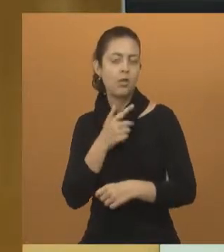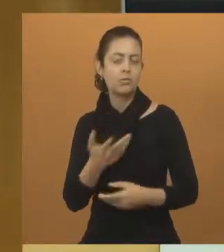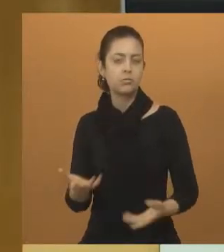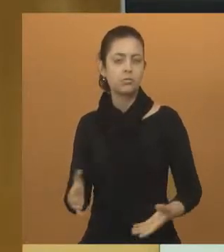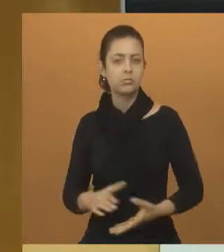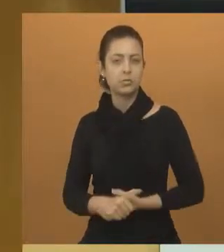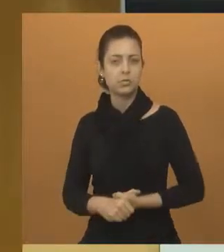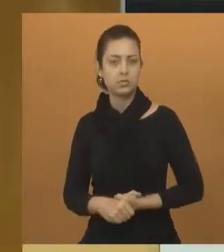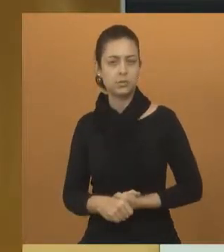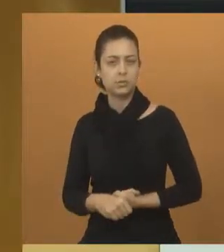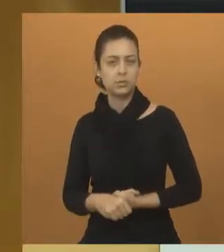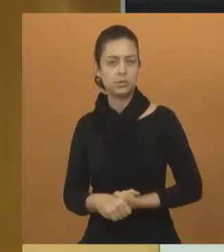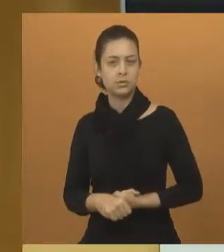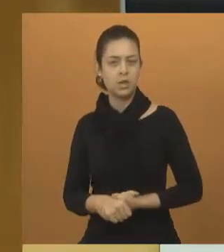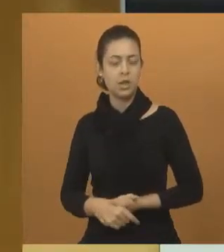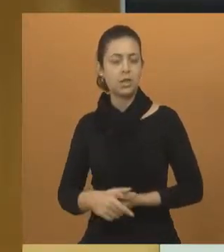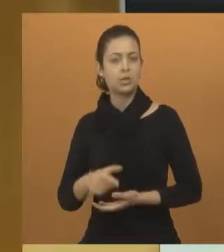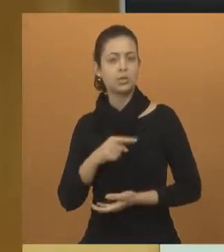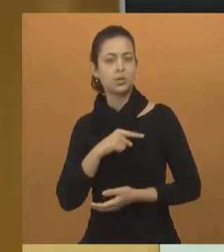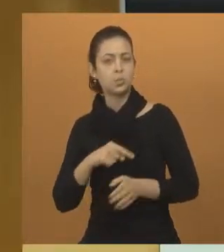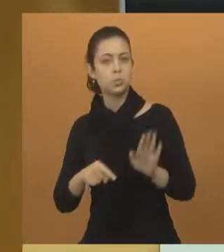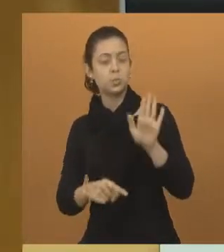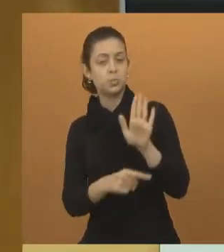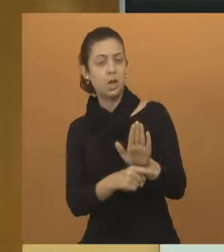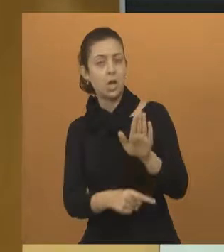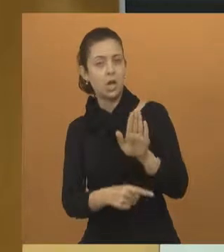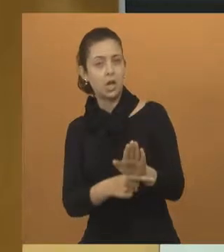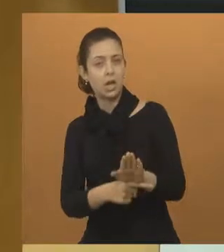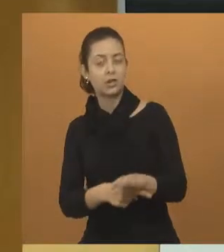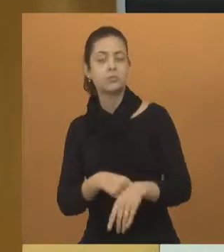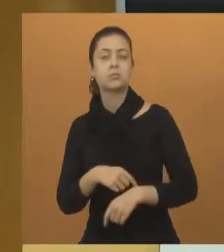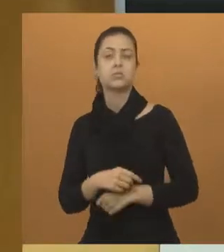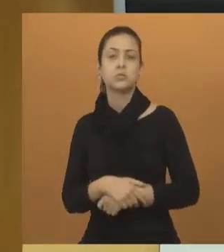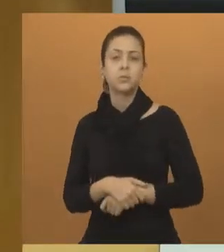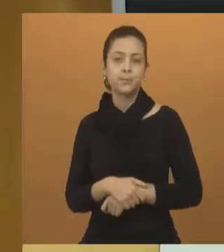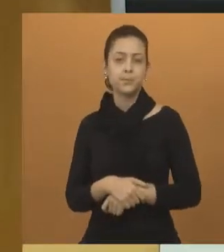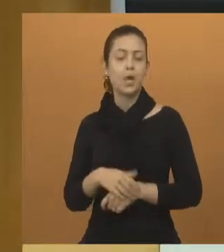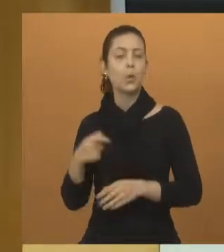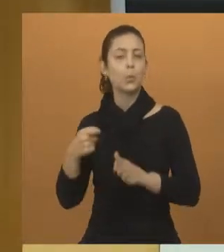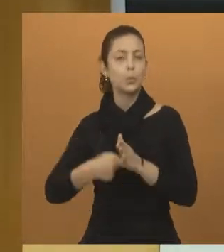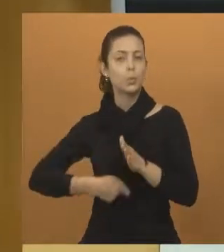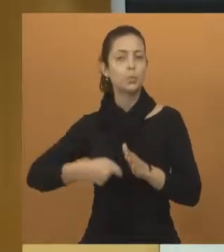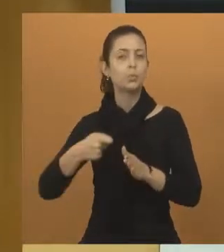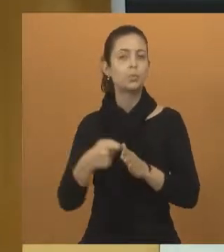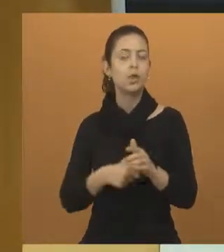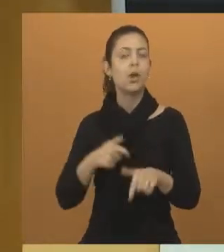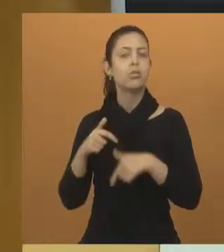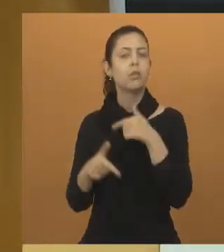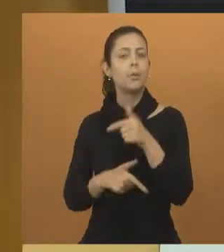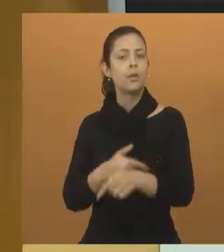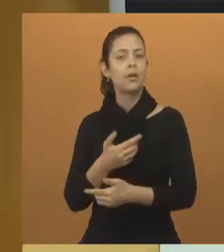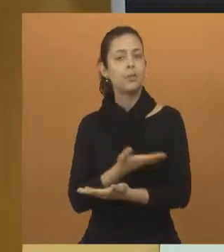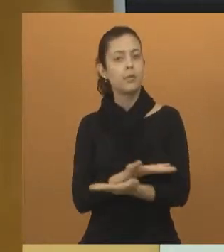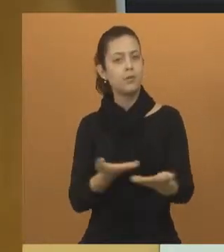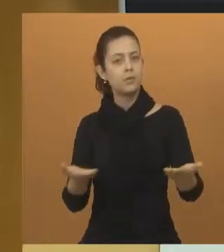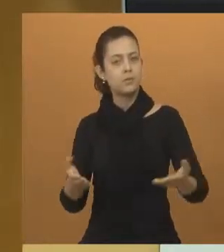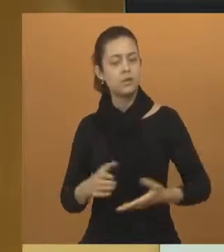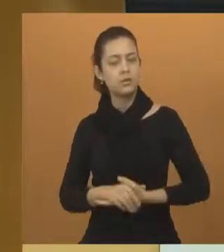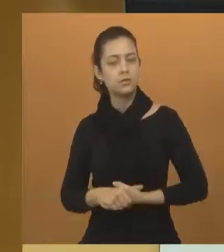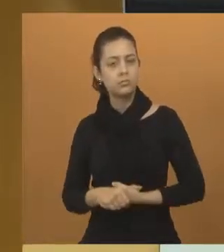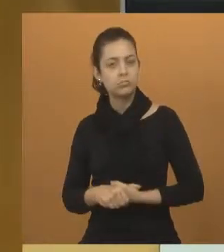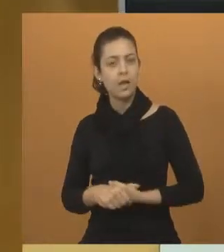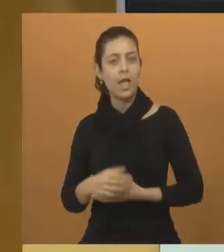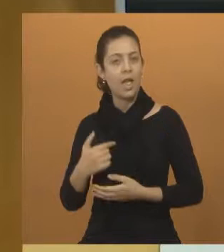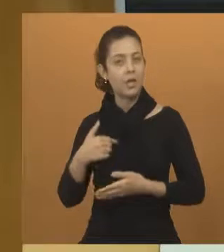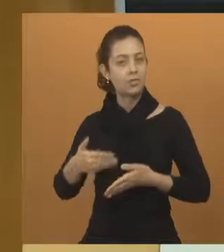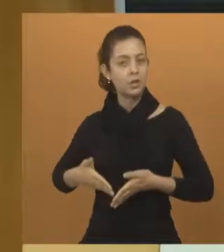a gente está aqui para ajudar, a gente está aqui para lutar, trabalhar por vocês. Eu que